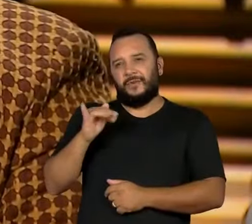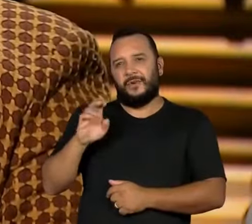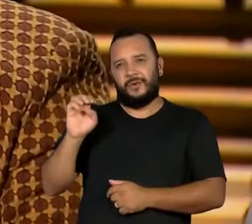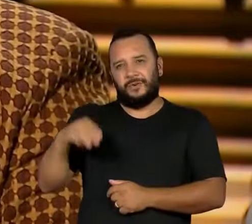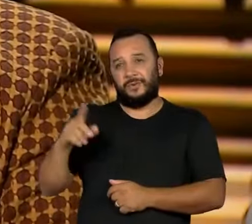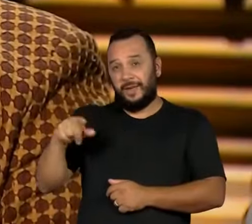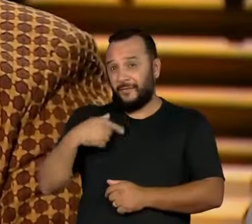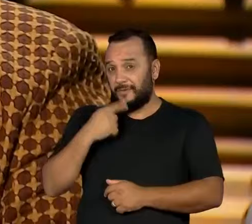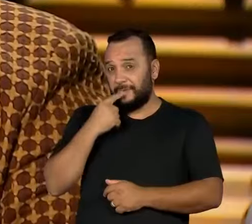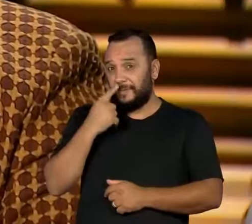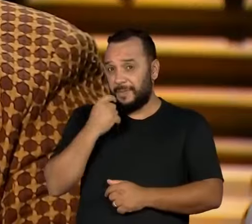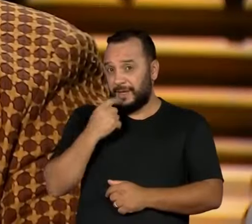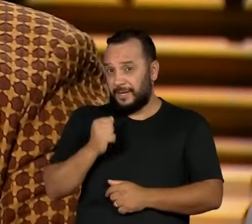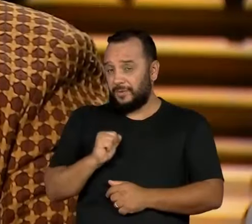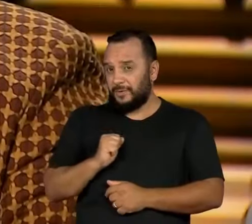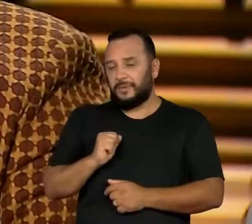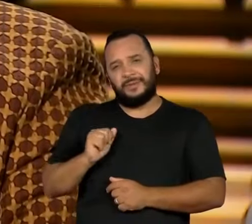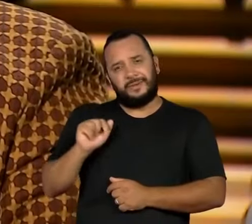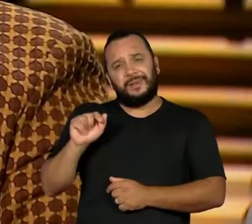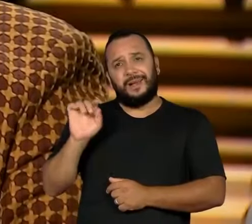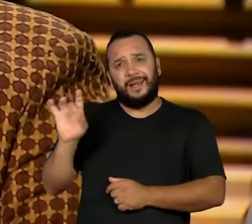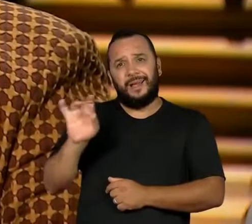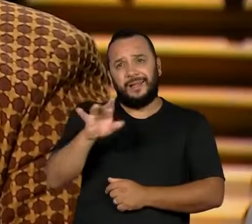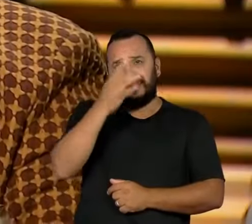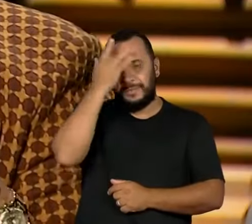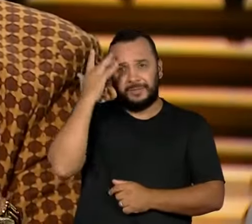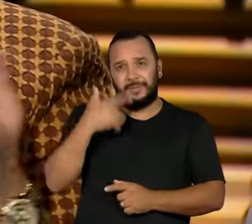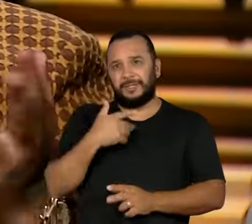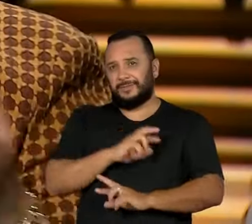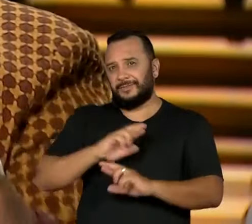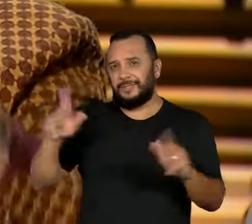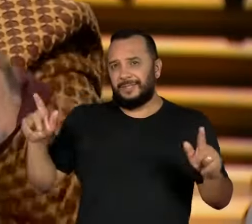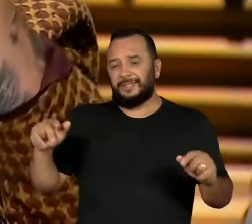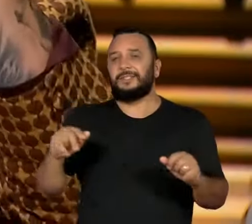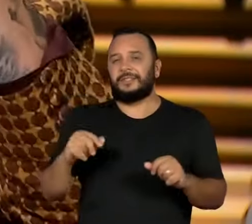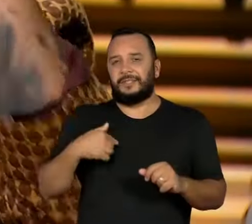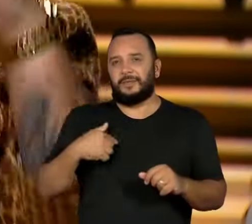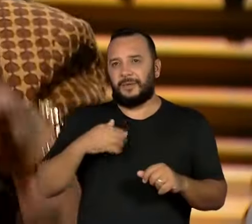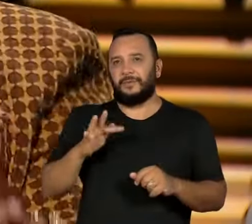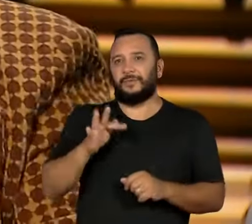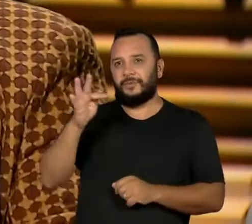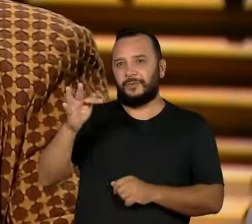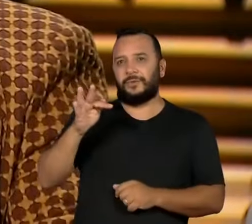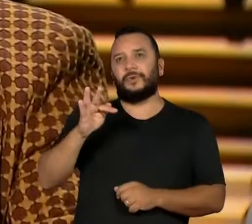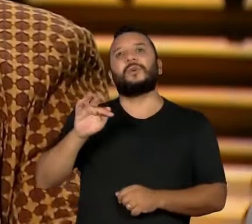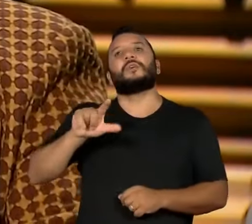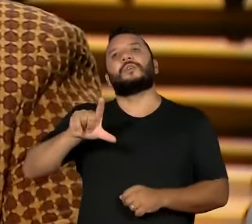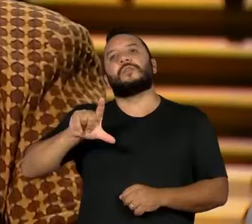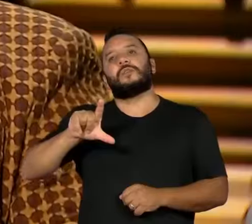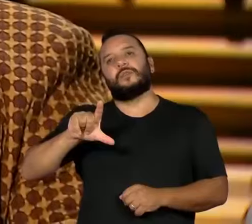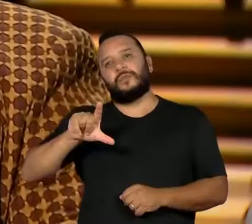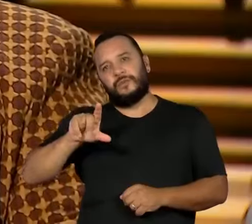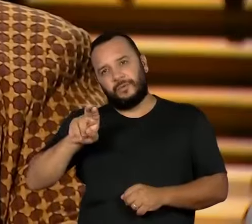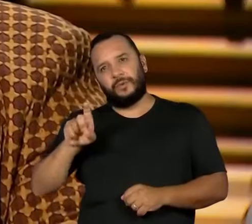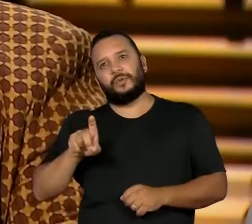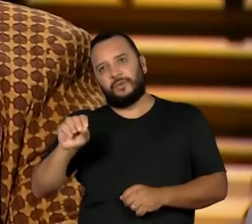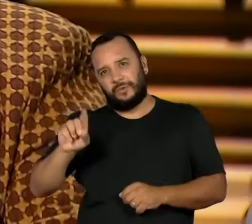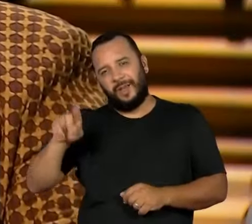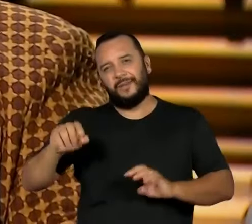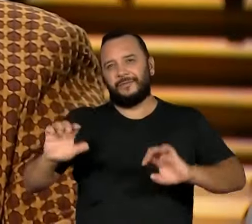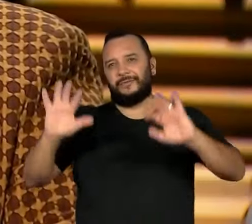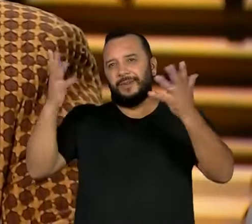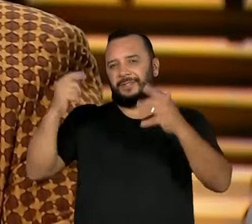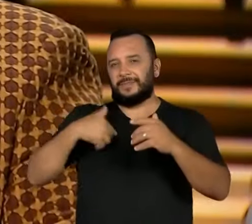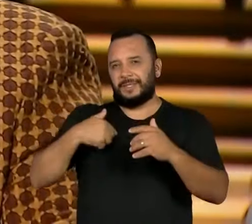é engraçado como cada um é diferente entre si e futuro fluxo foi sobre essa grande festa mas o que eu mais tenho refletido é